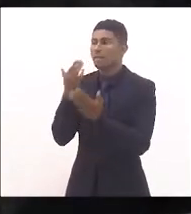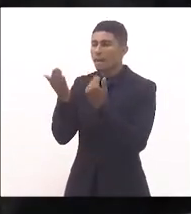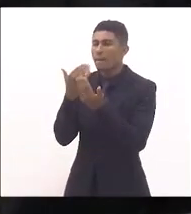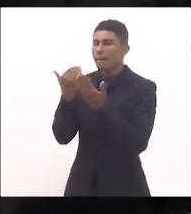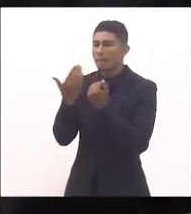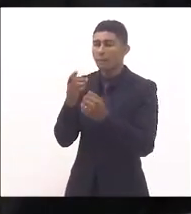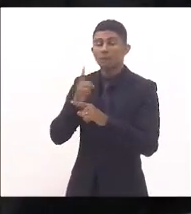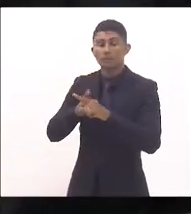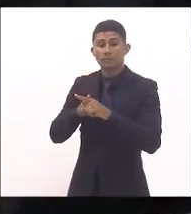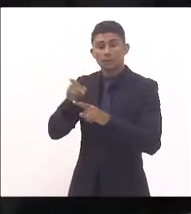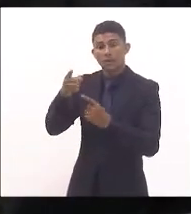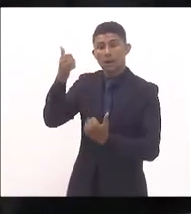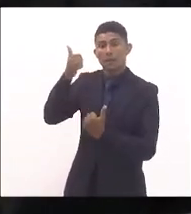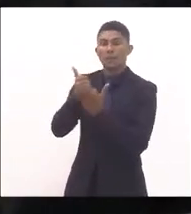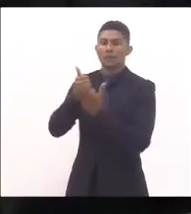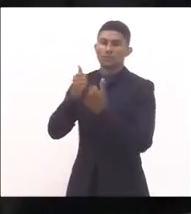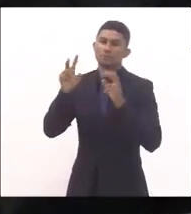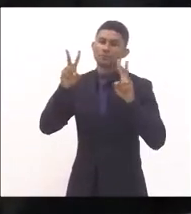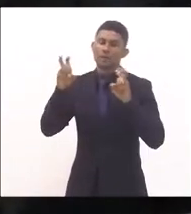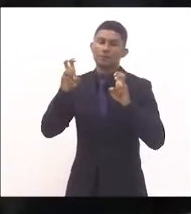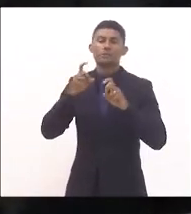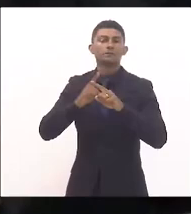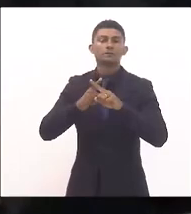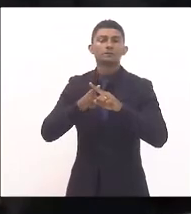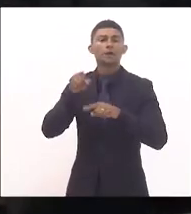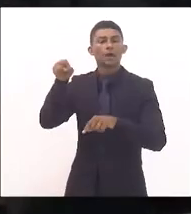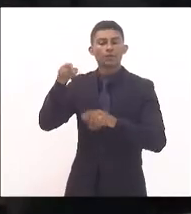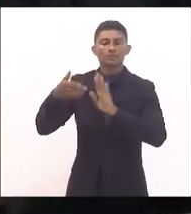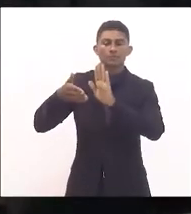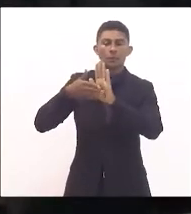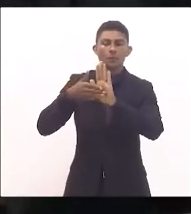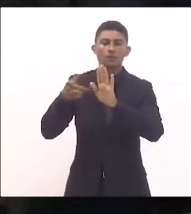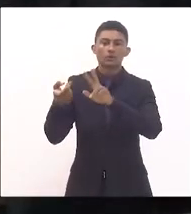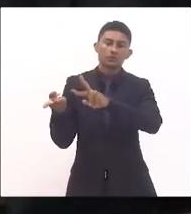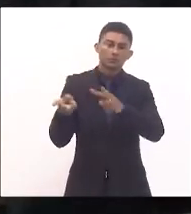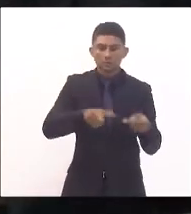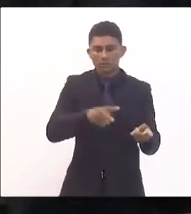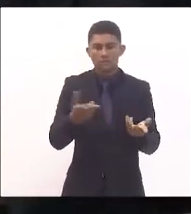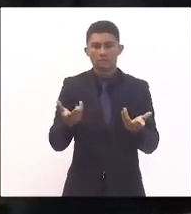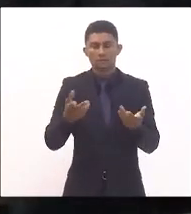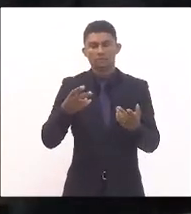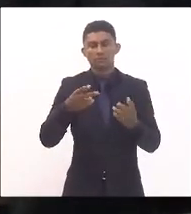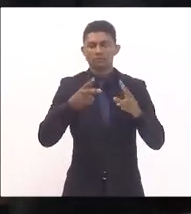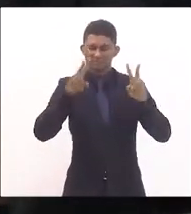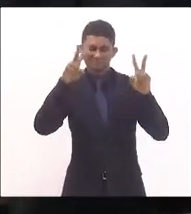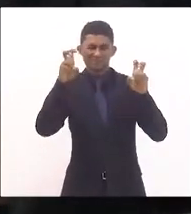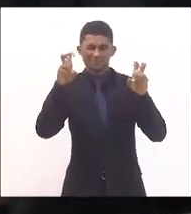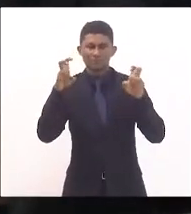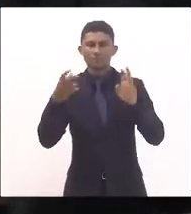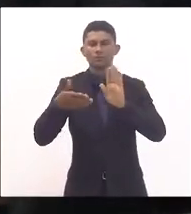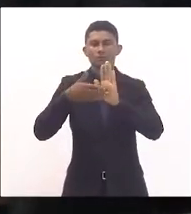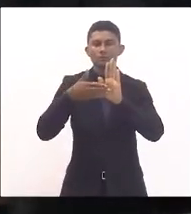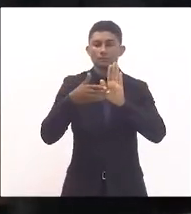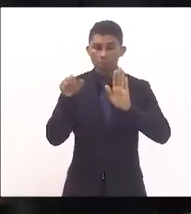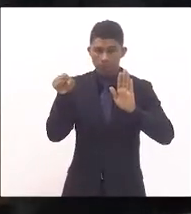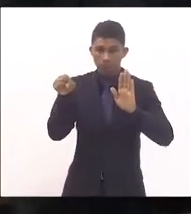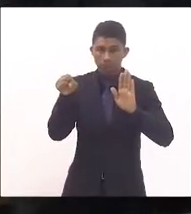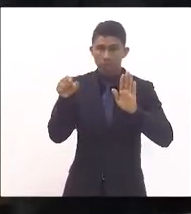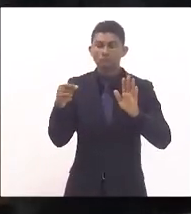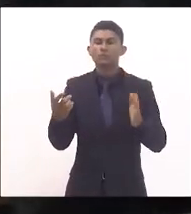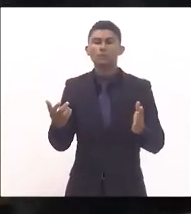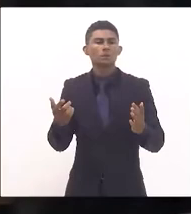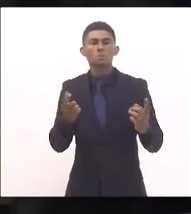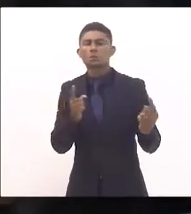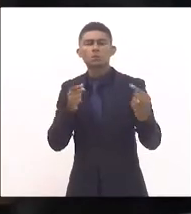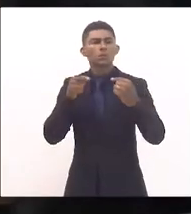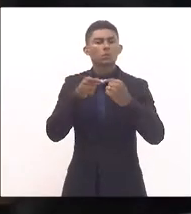que a proposta que ele encaminha a respeito do tema, ela se equipara